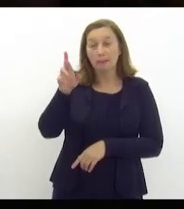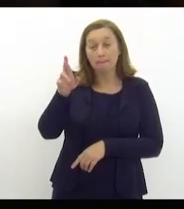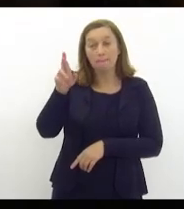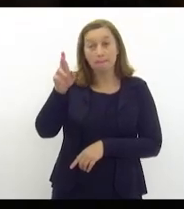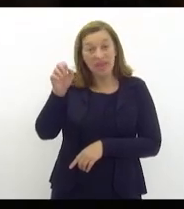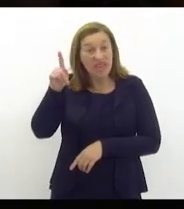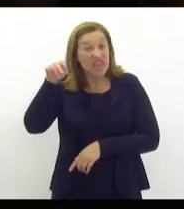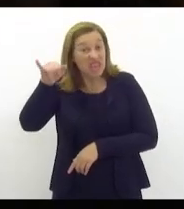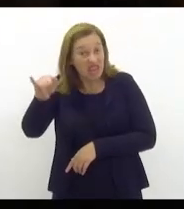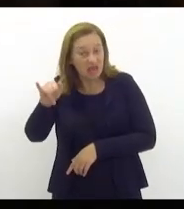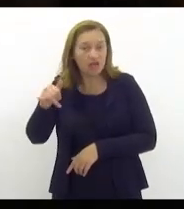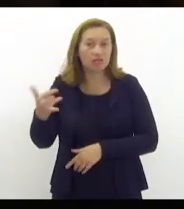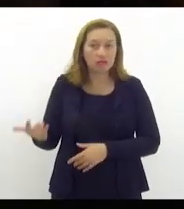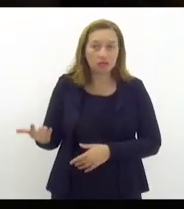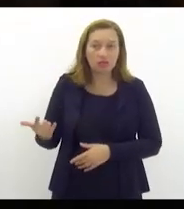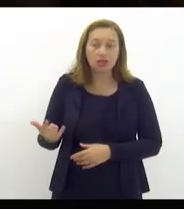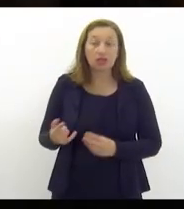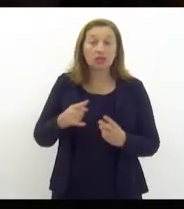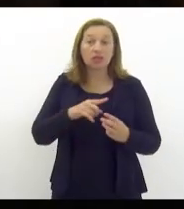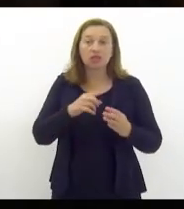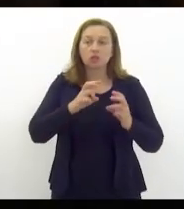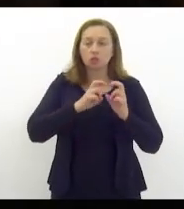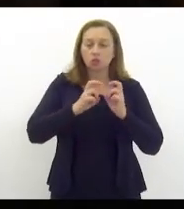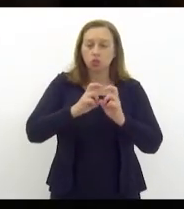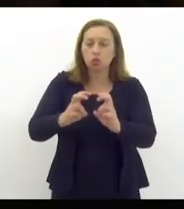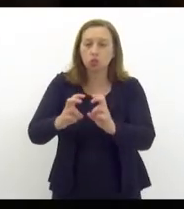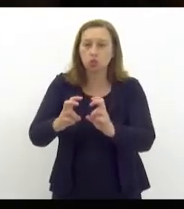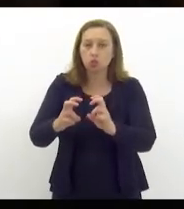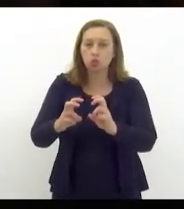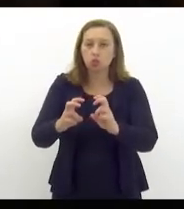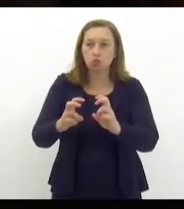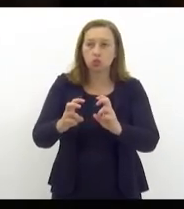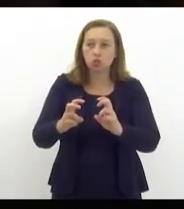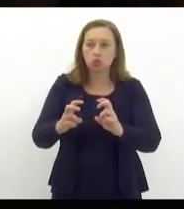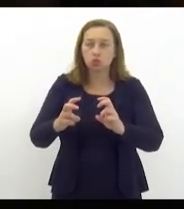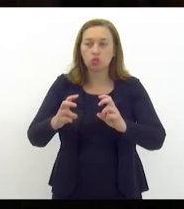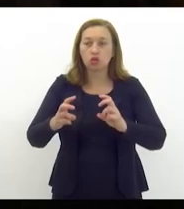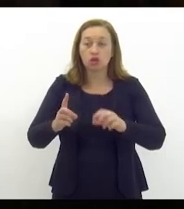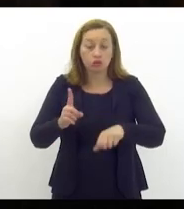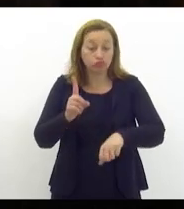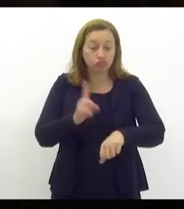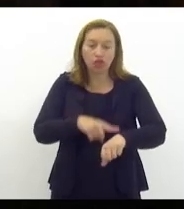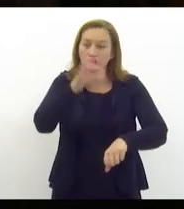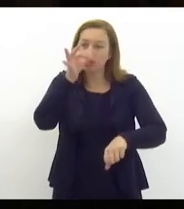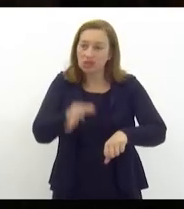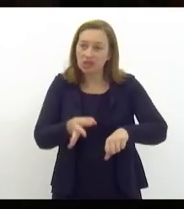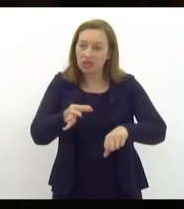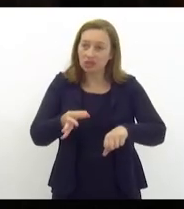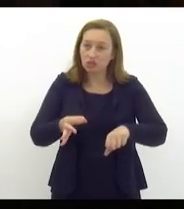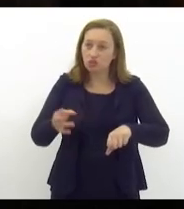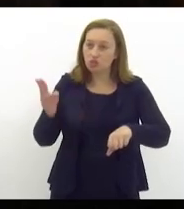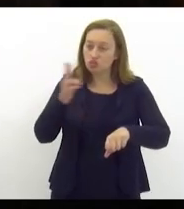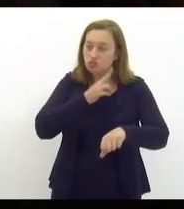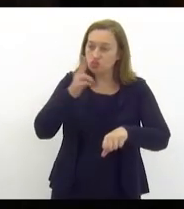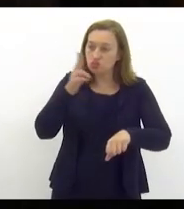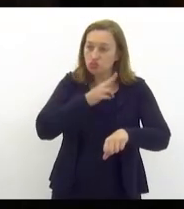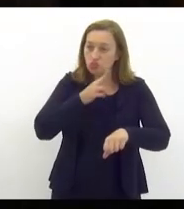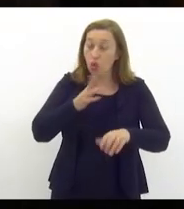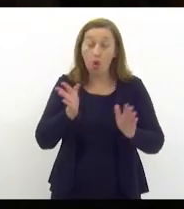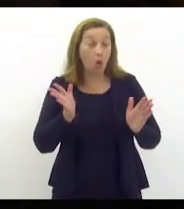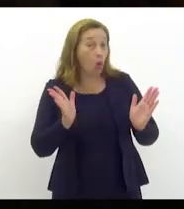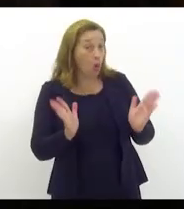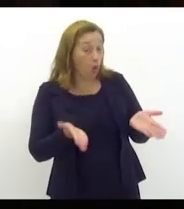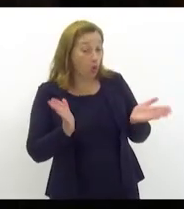demandam esses trens funcionando com conforto e pontualidade e com frequência, coisa que